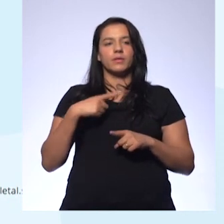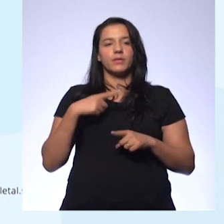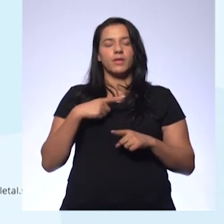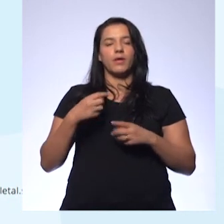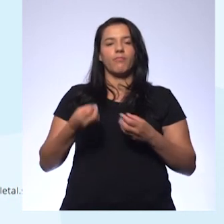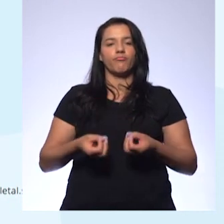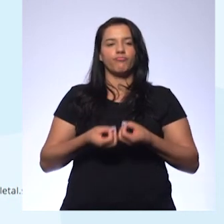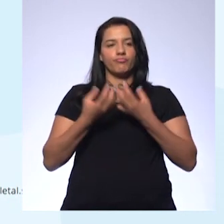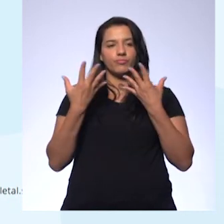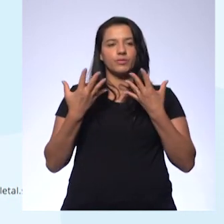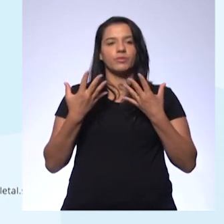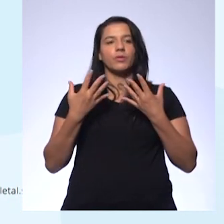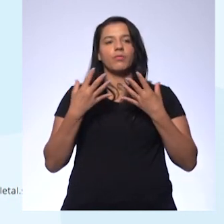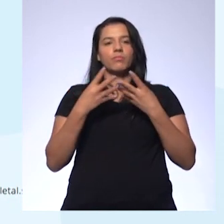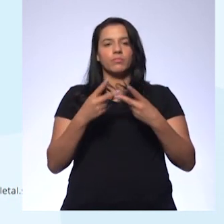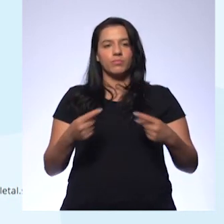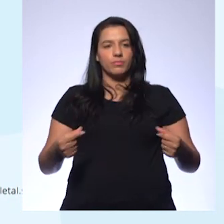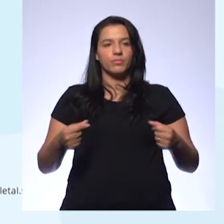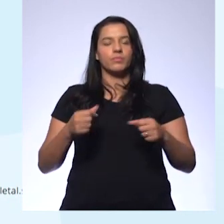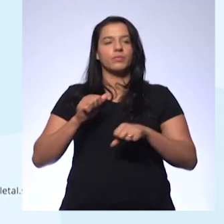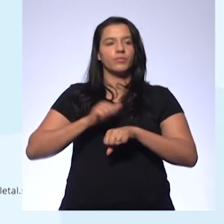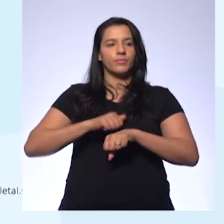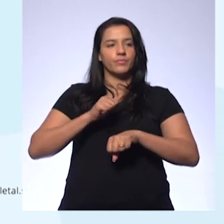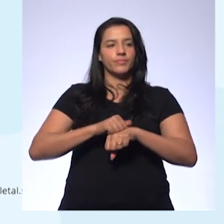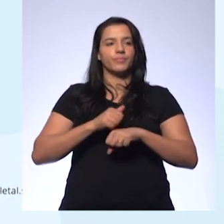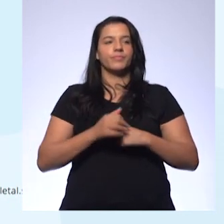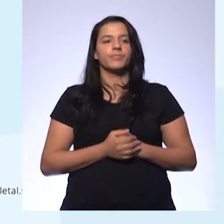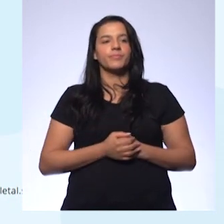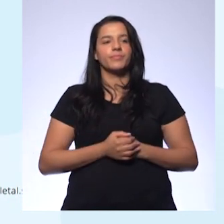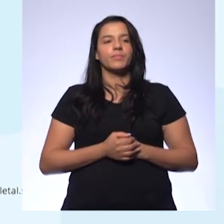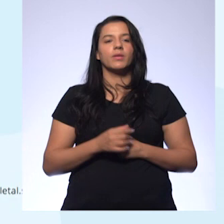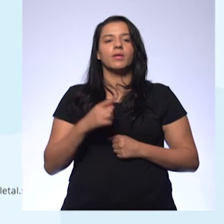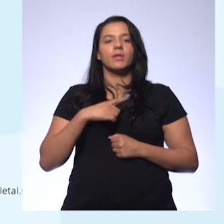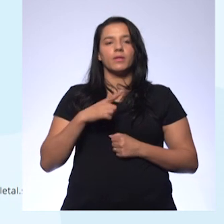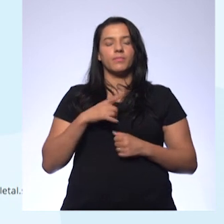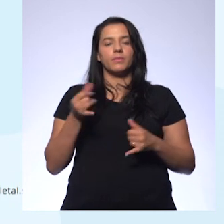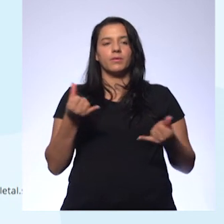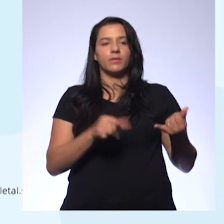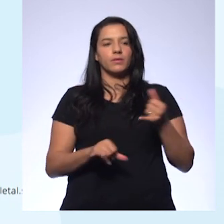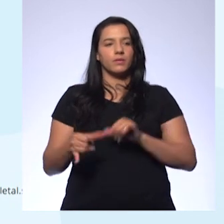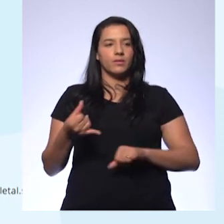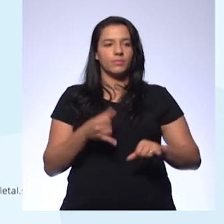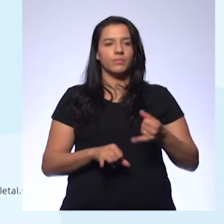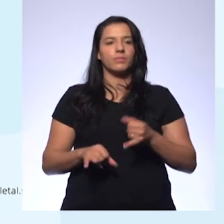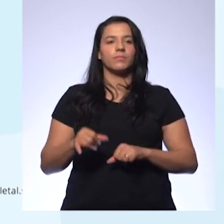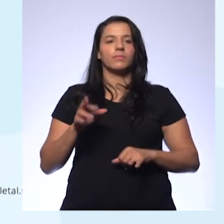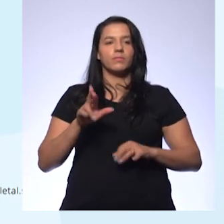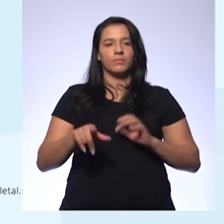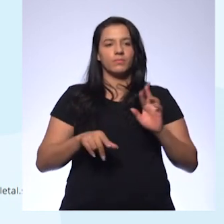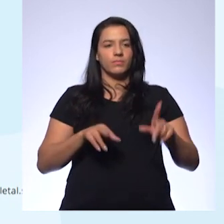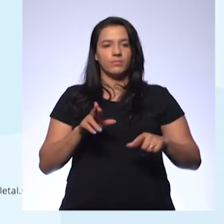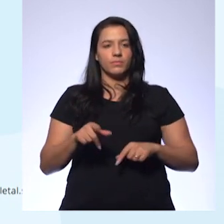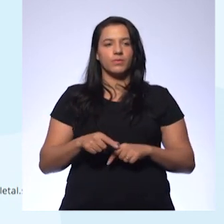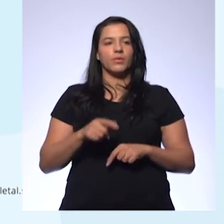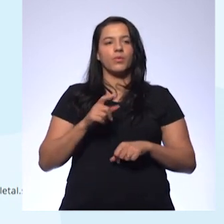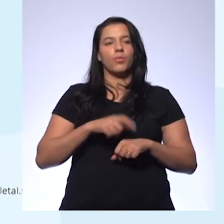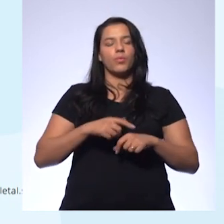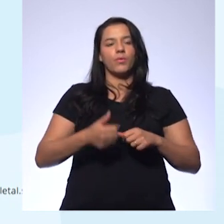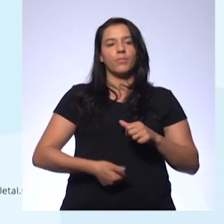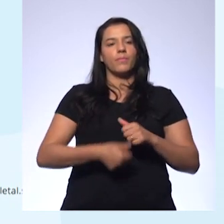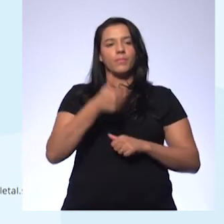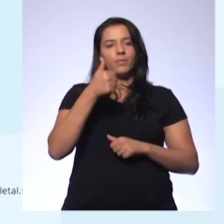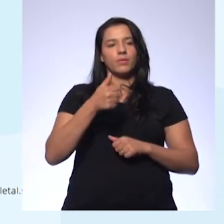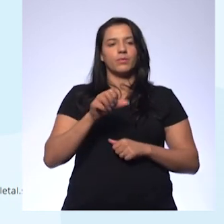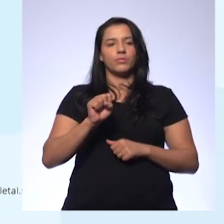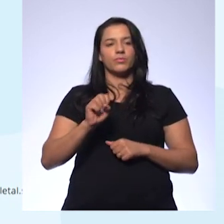de fusão, de ebulição e estado físico. E a propriedade química também são diferenciadas. Um reage com sódio, o outro